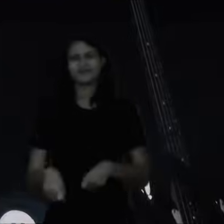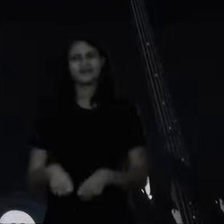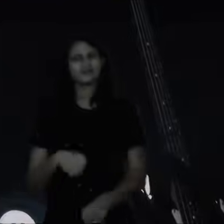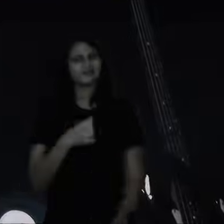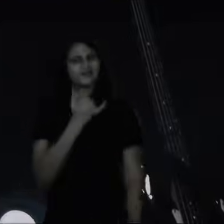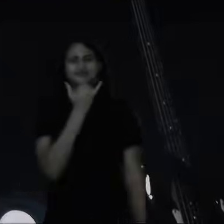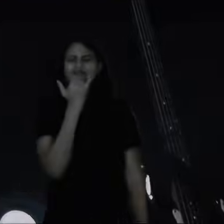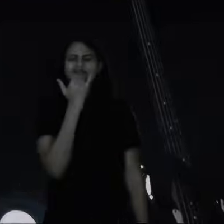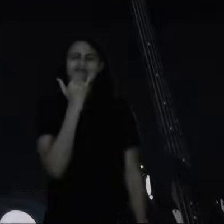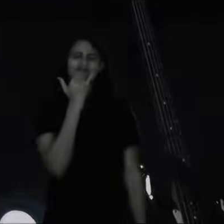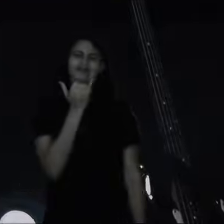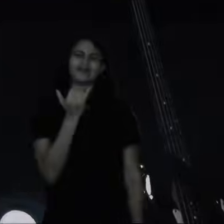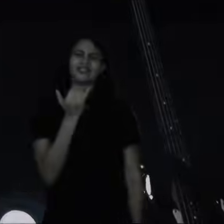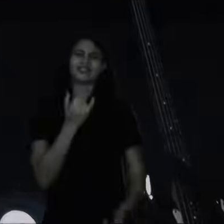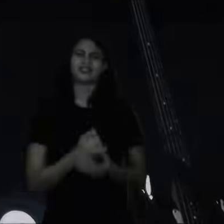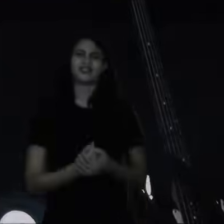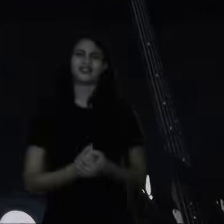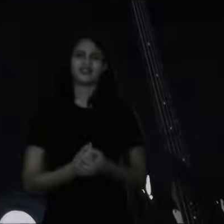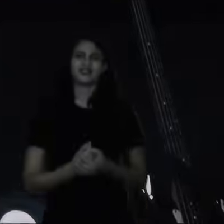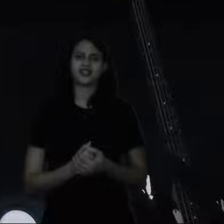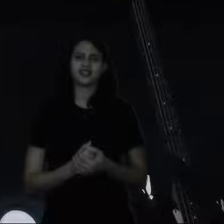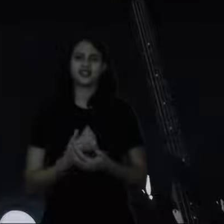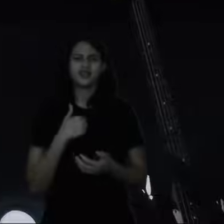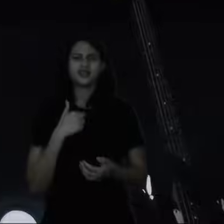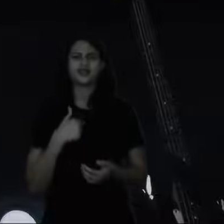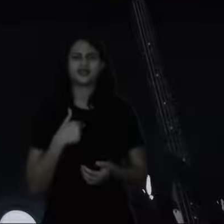O que nós mesmos fizemos.